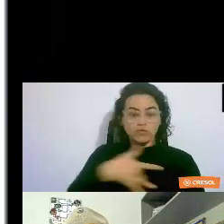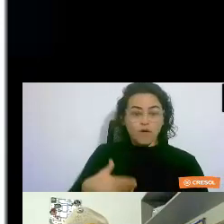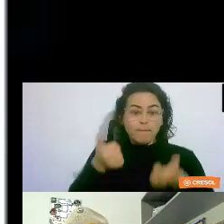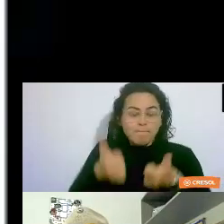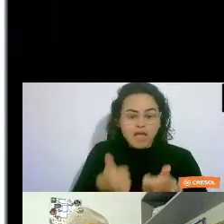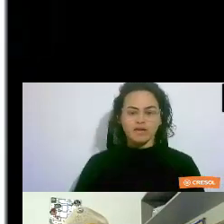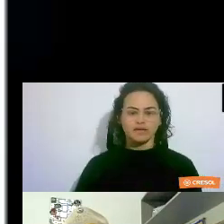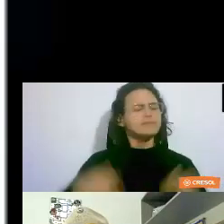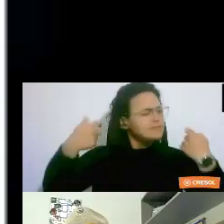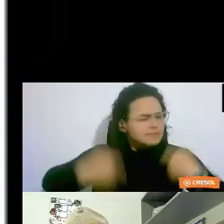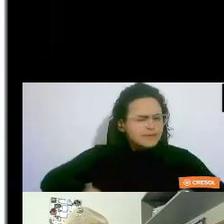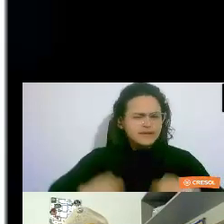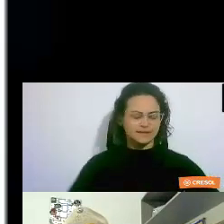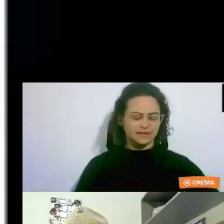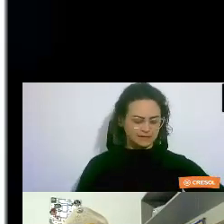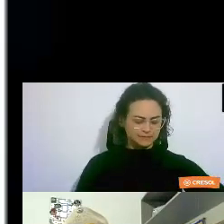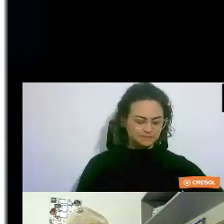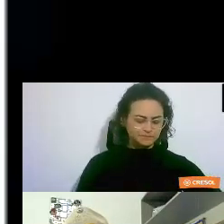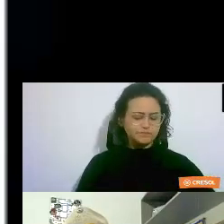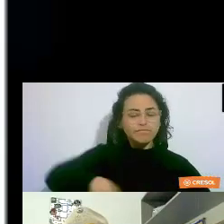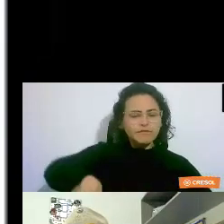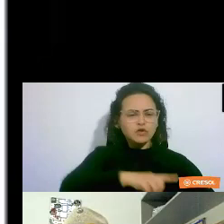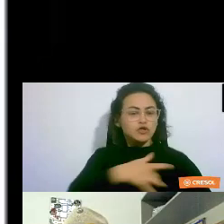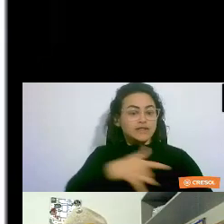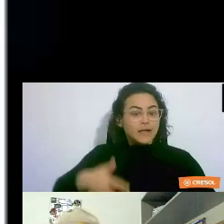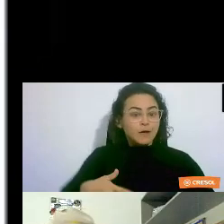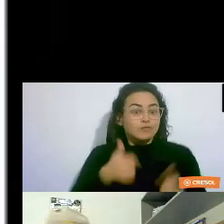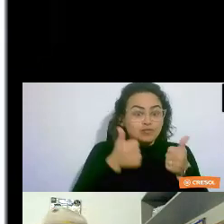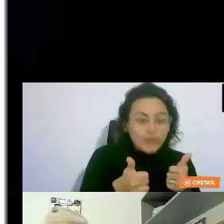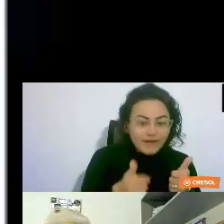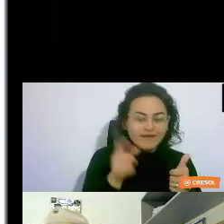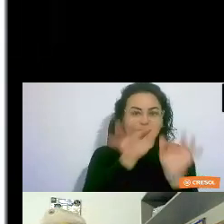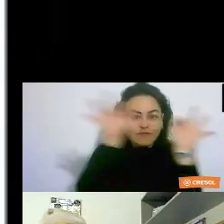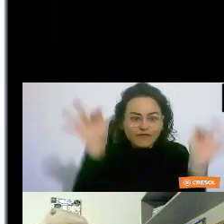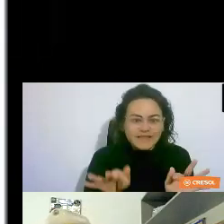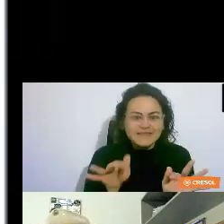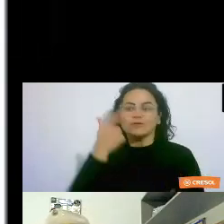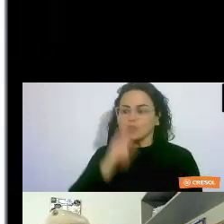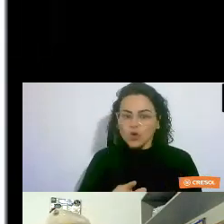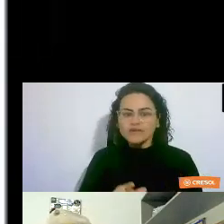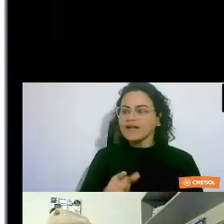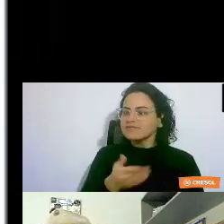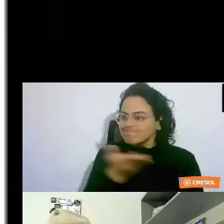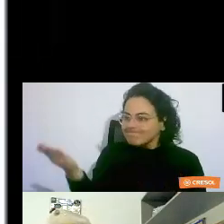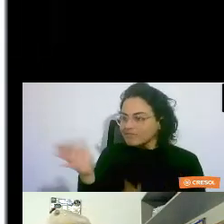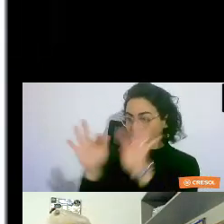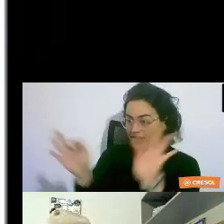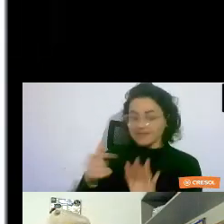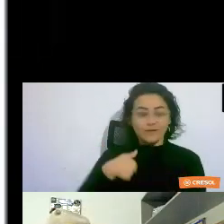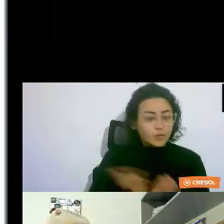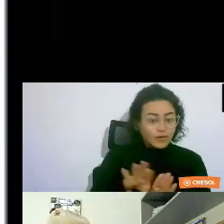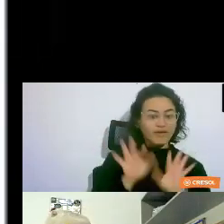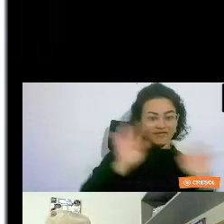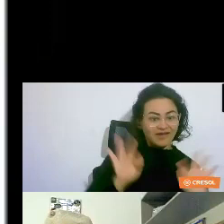com todos tendo saúde, todos sendo felizes, é que nós também conseguimos ser felizes. Então, é importante,